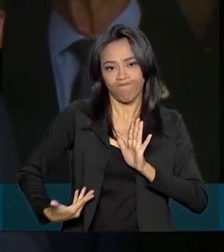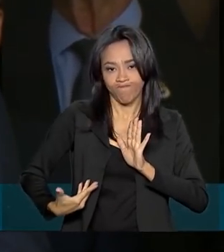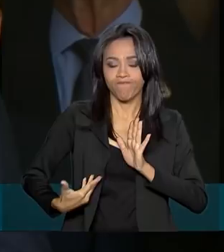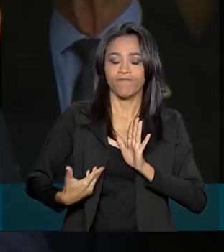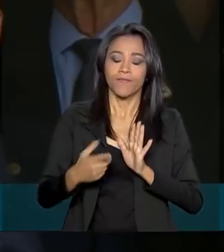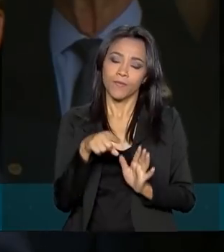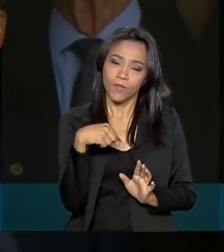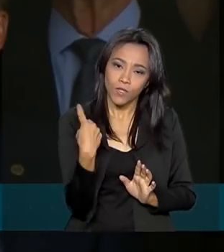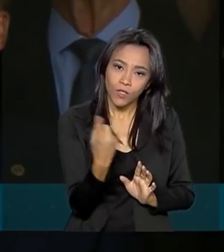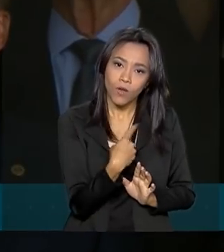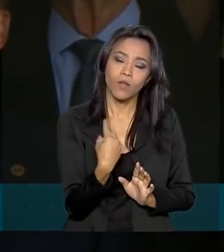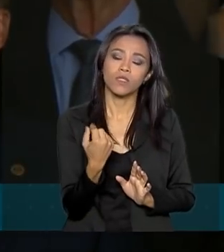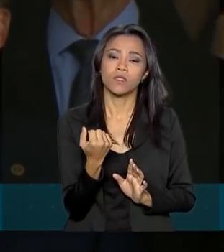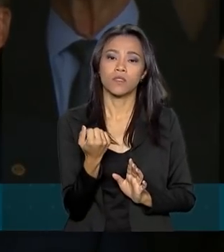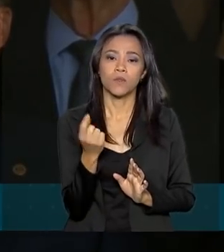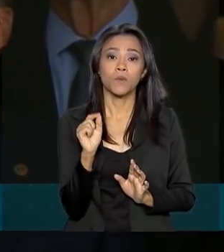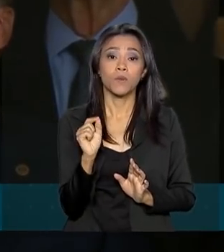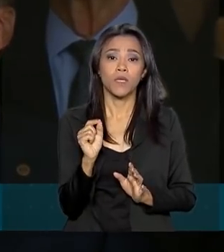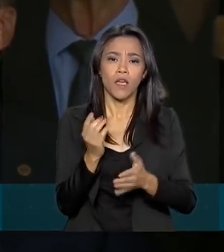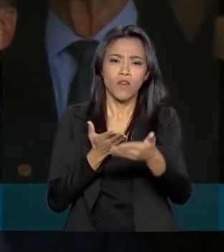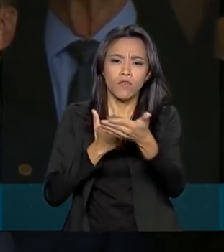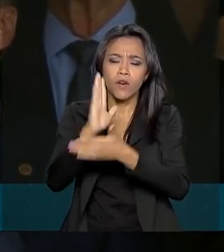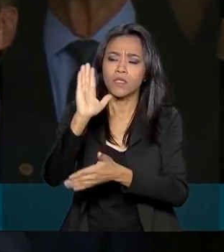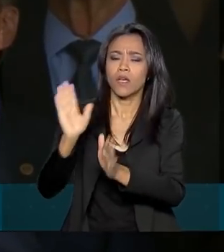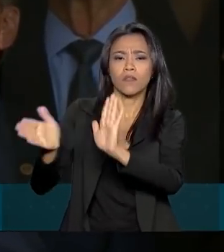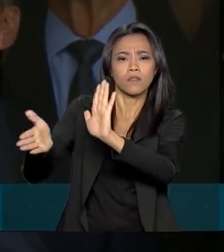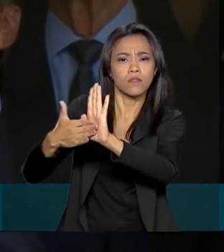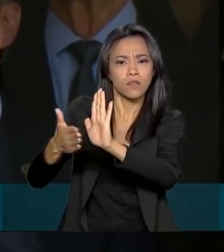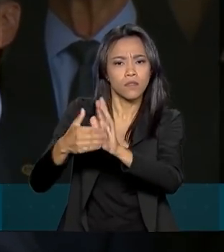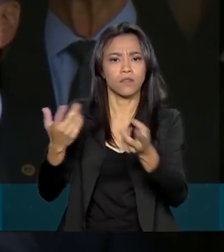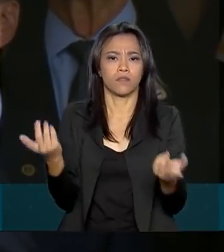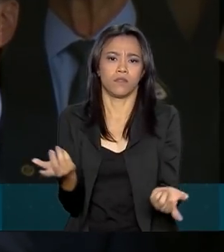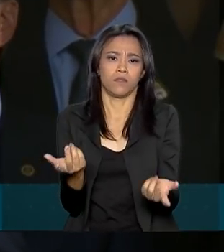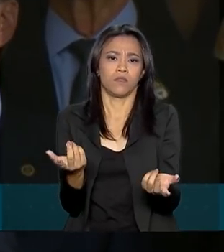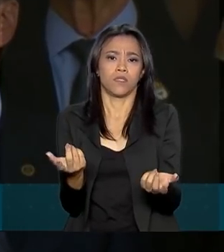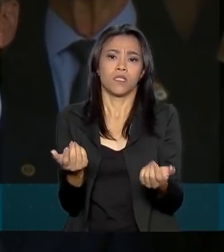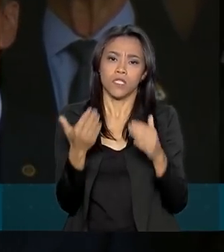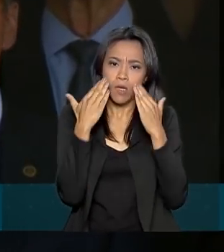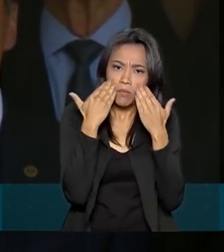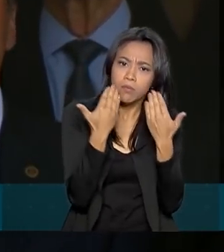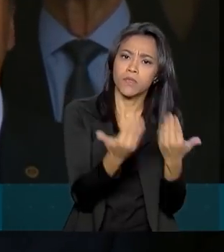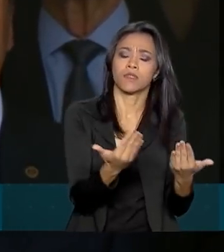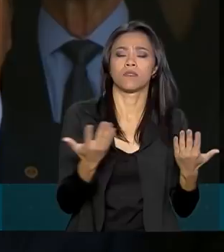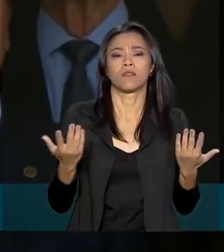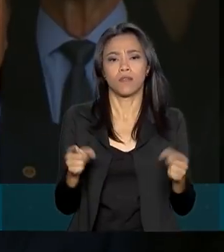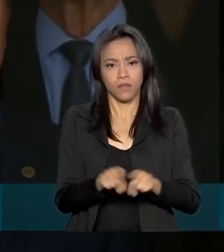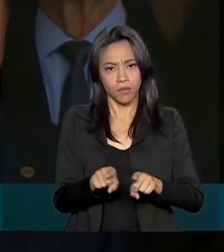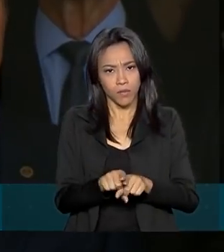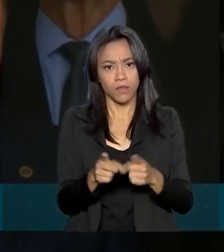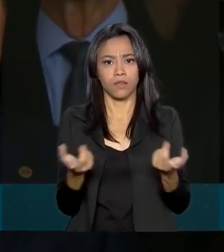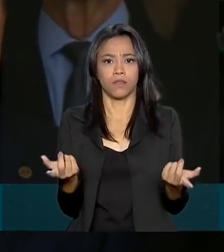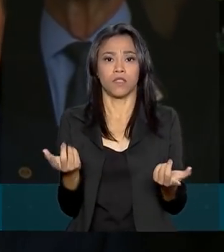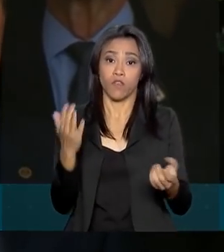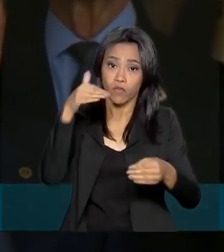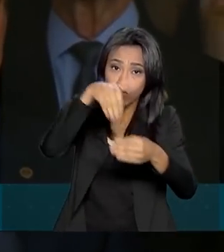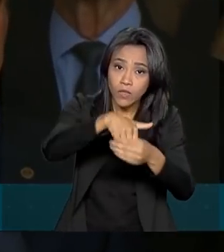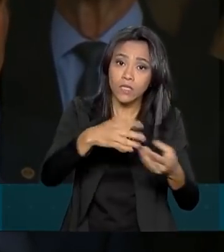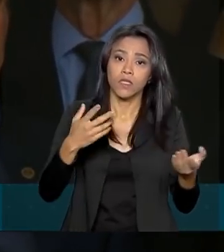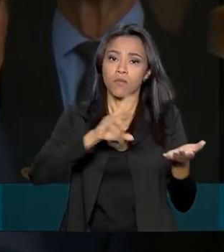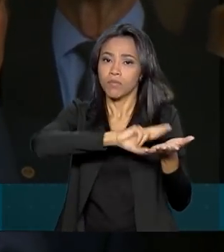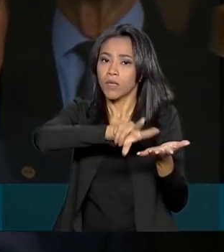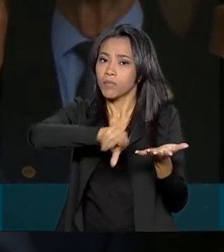votarmos matérias, de apresentarmos proposições que fujam